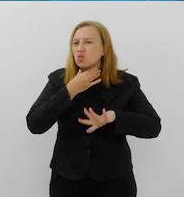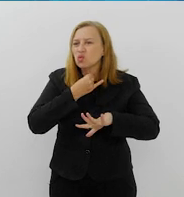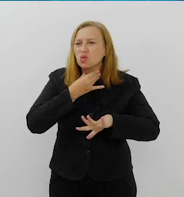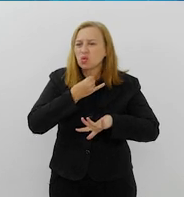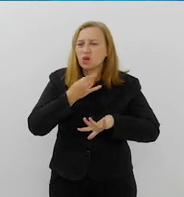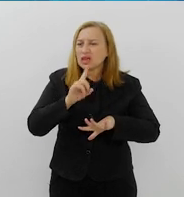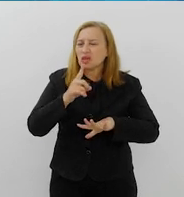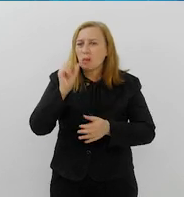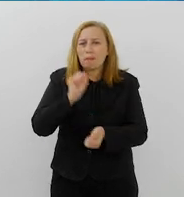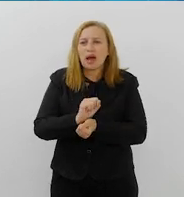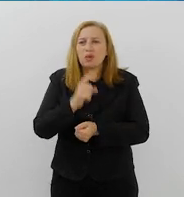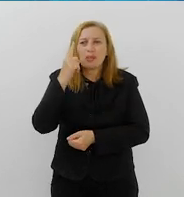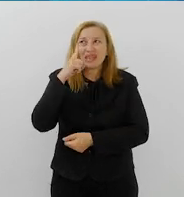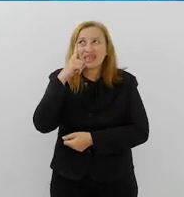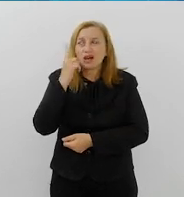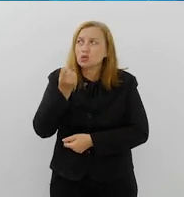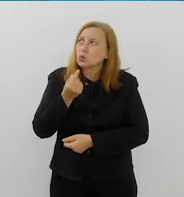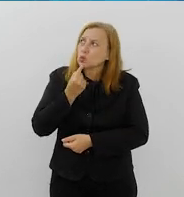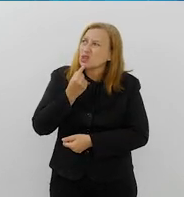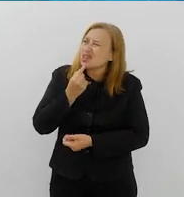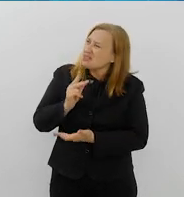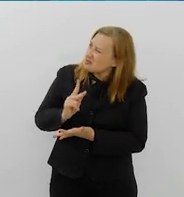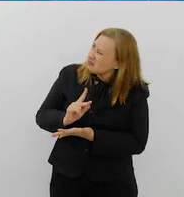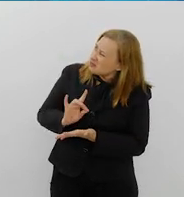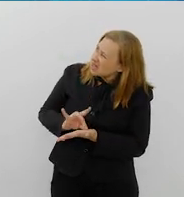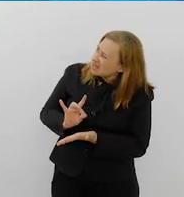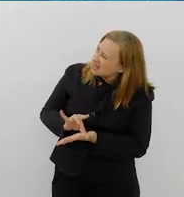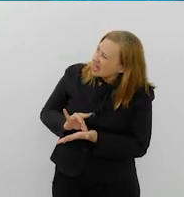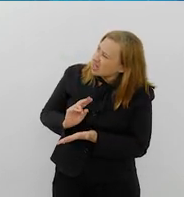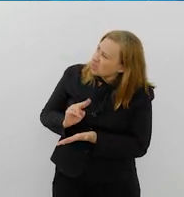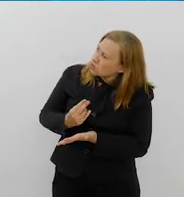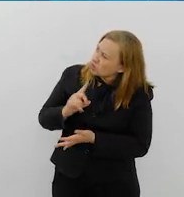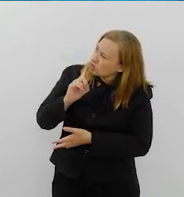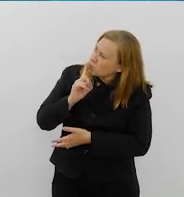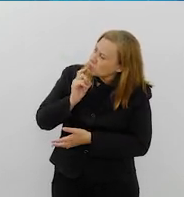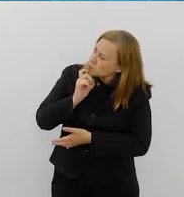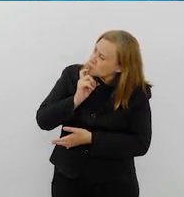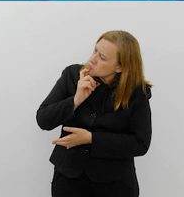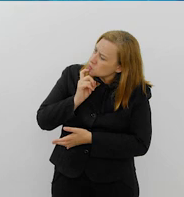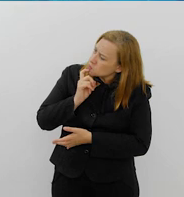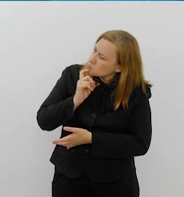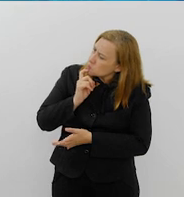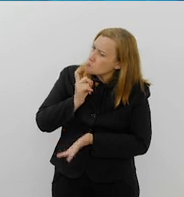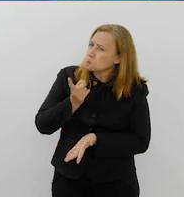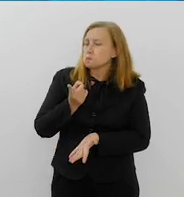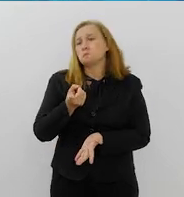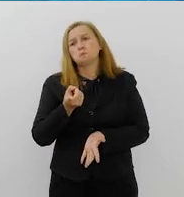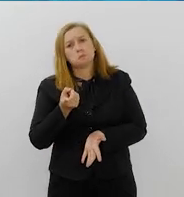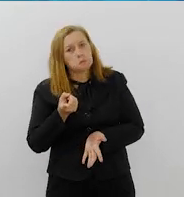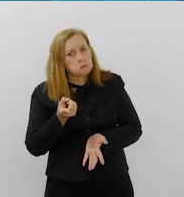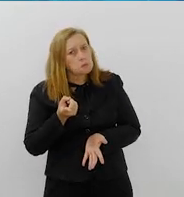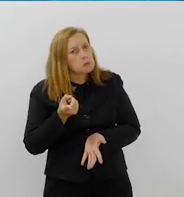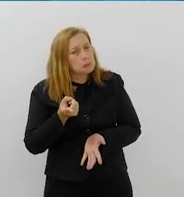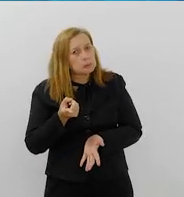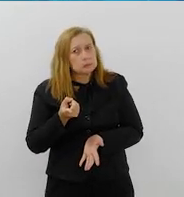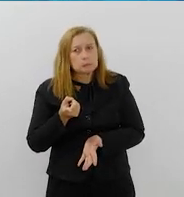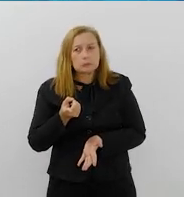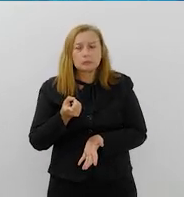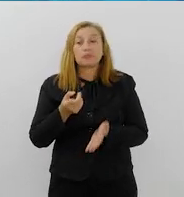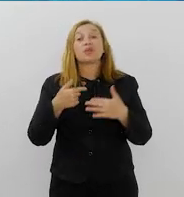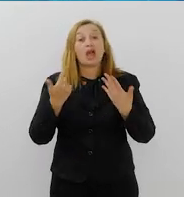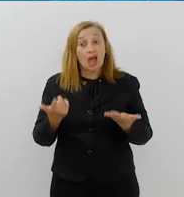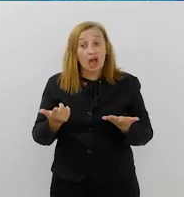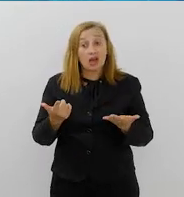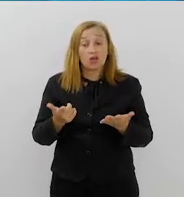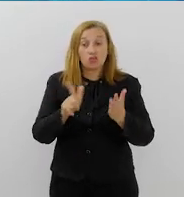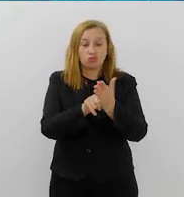de informação que acho que ela não parou para pensar se aquilo realmente é aquilo que está sendo dito, da forma que está sendo dito. Aí